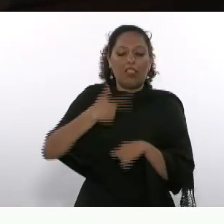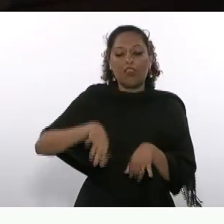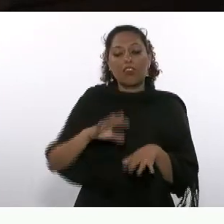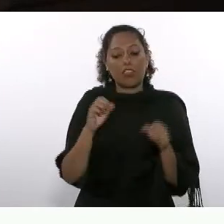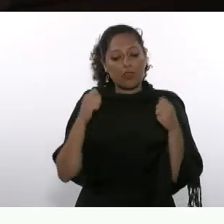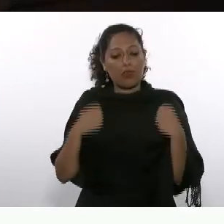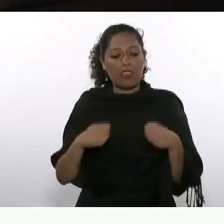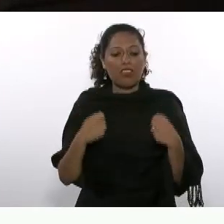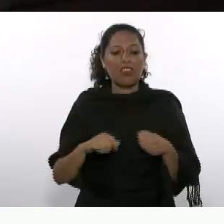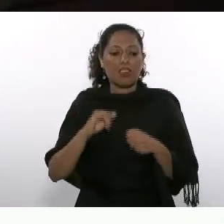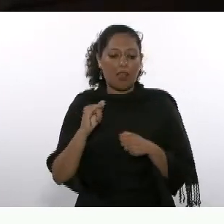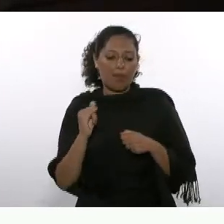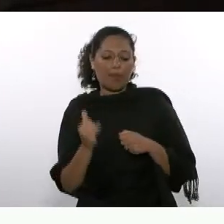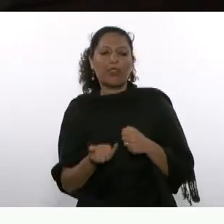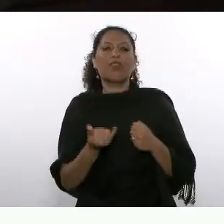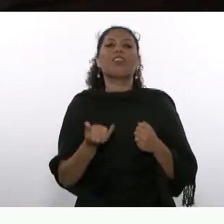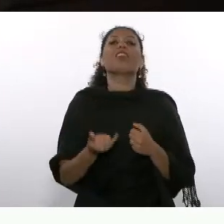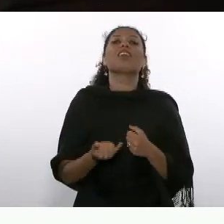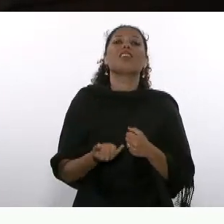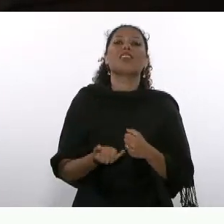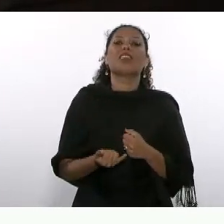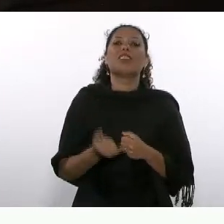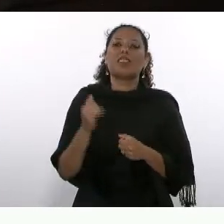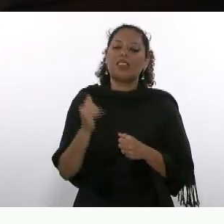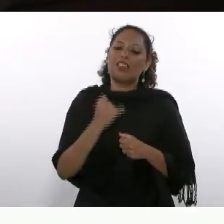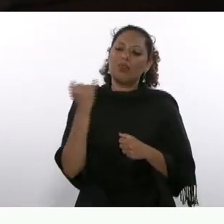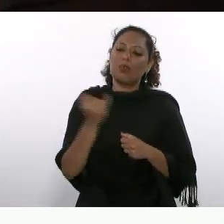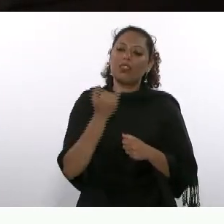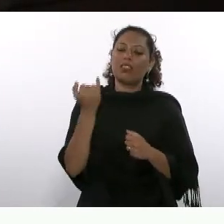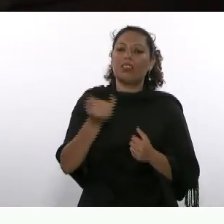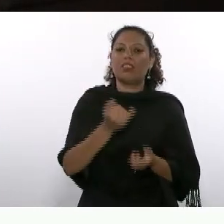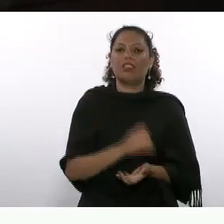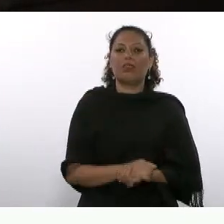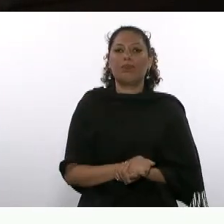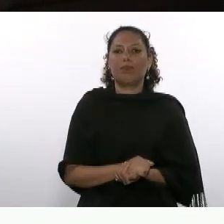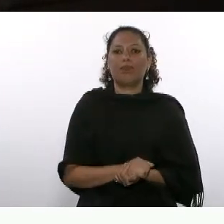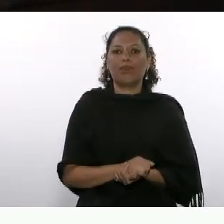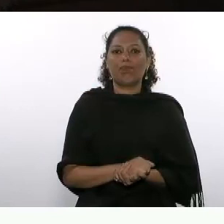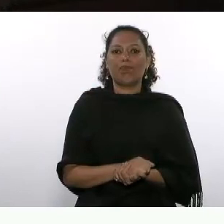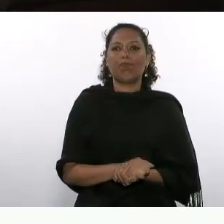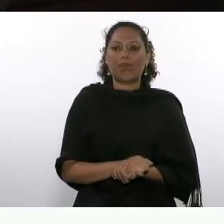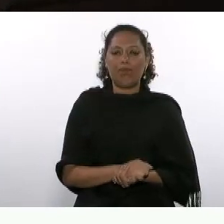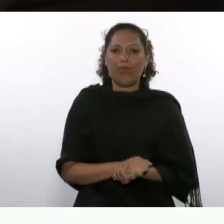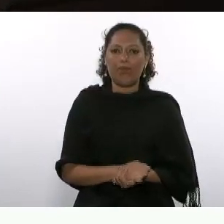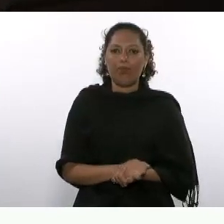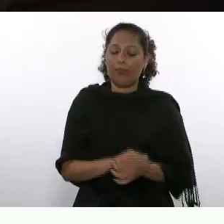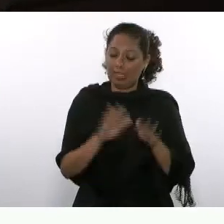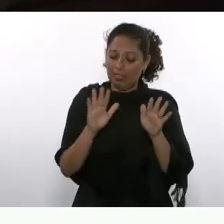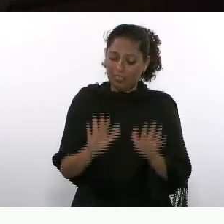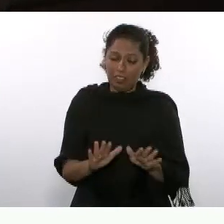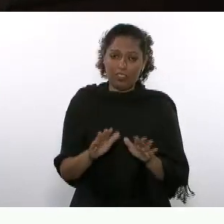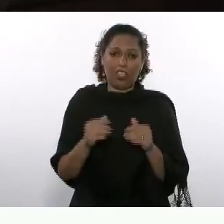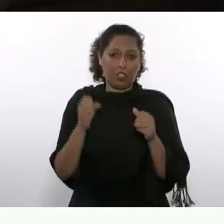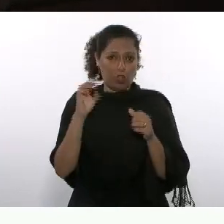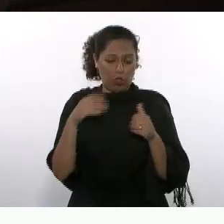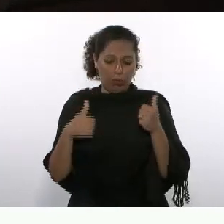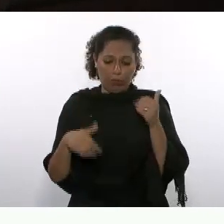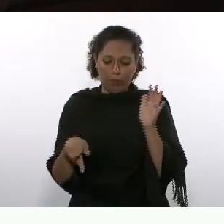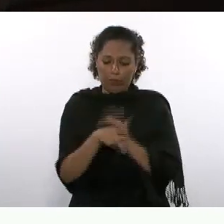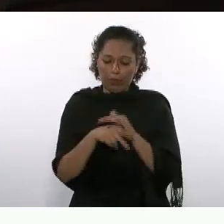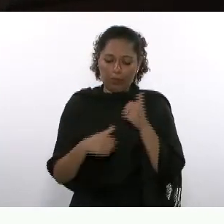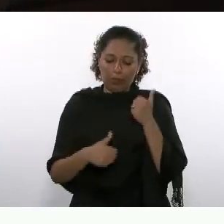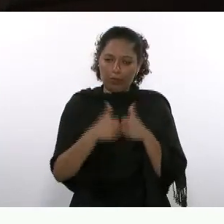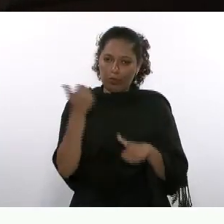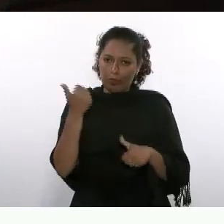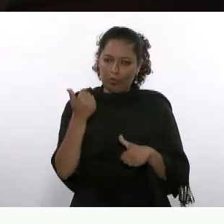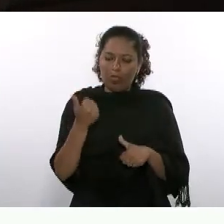nosso patrimônio, né? É uma necessidade. Então, deixar isso só na parte esportiva,